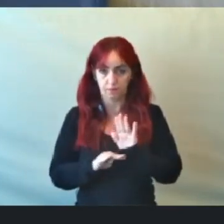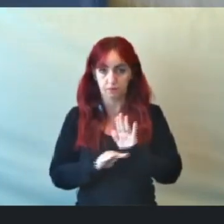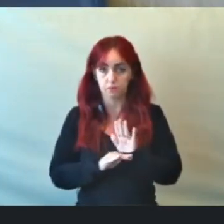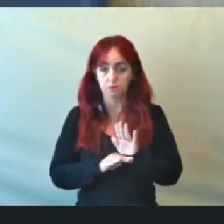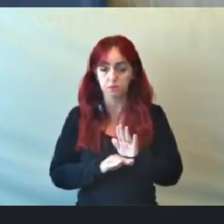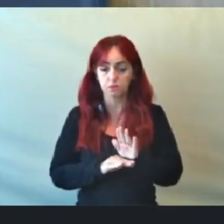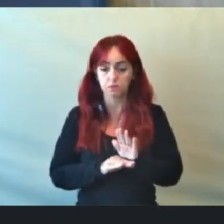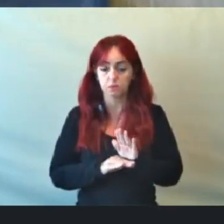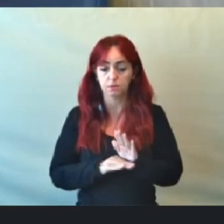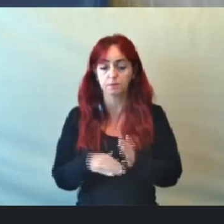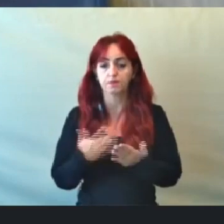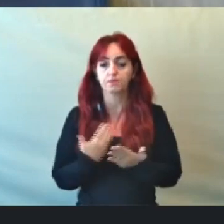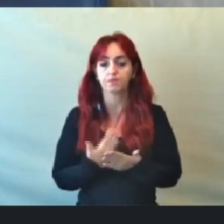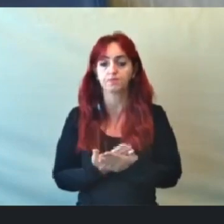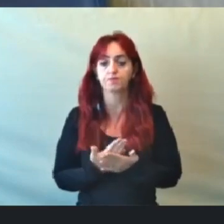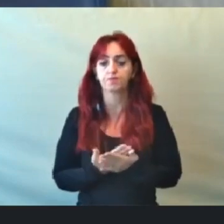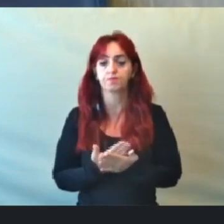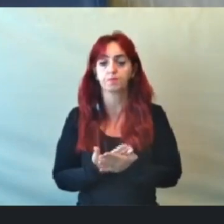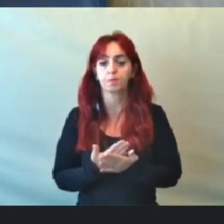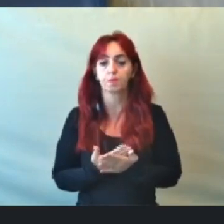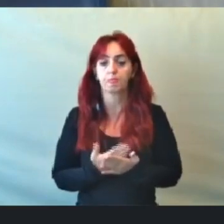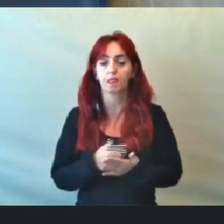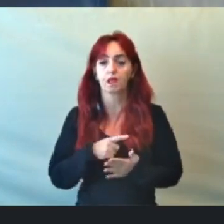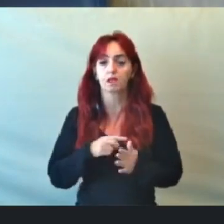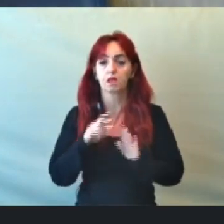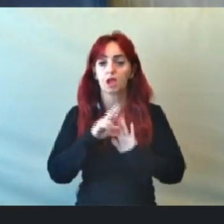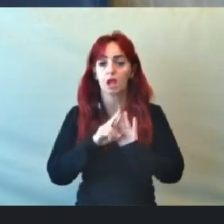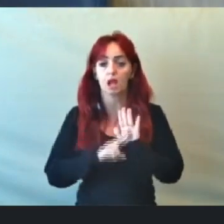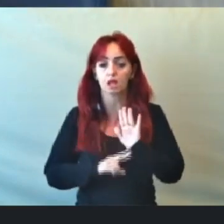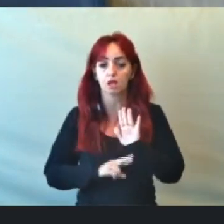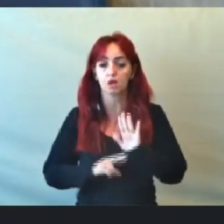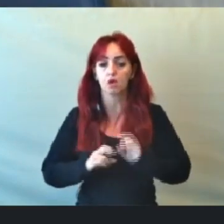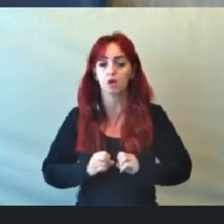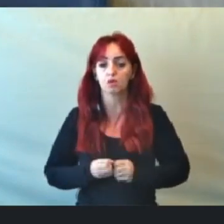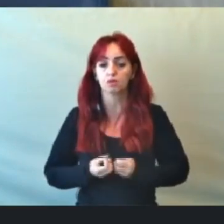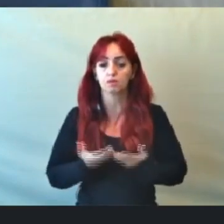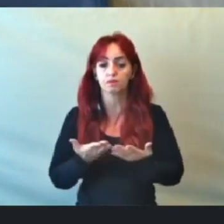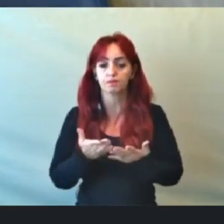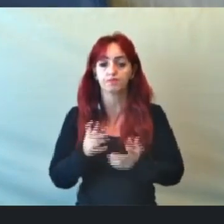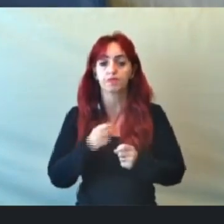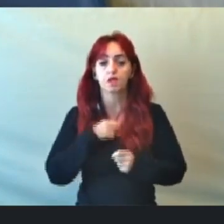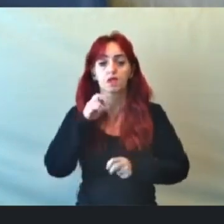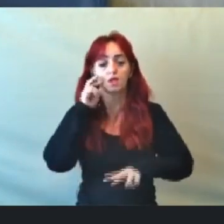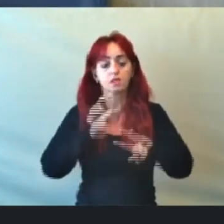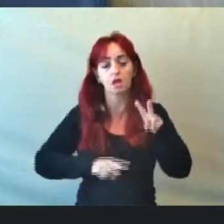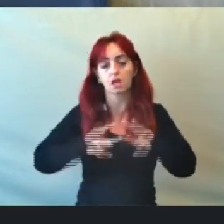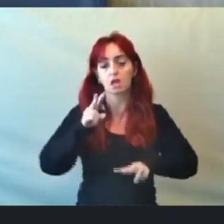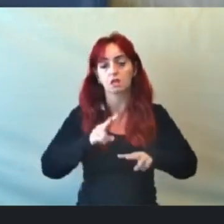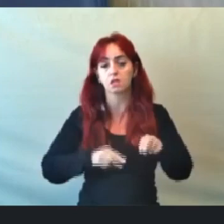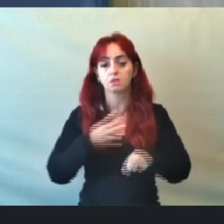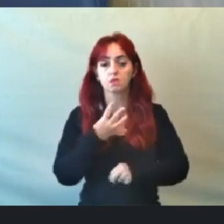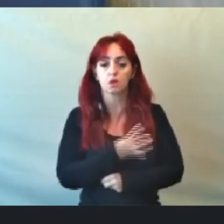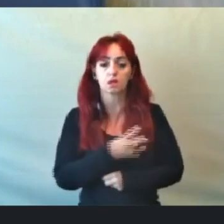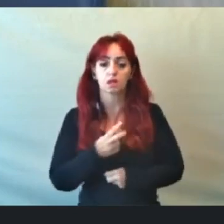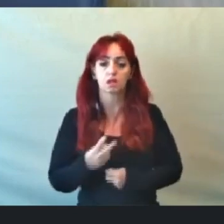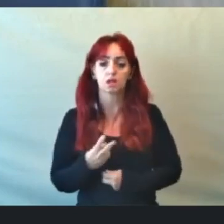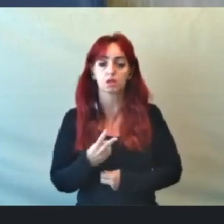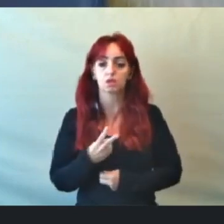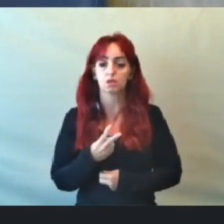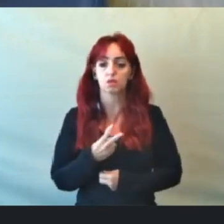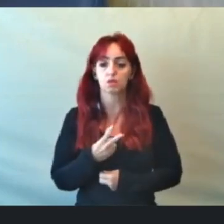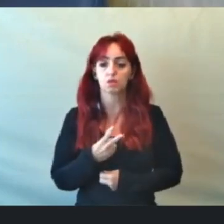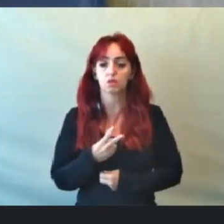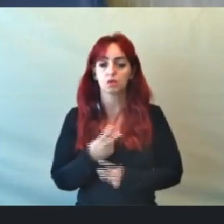emitimos os relatórios, nós analisamos 42 técnicas distintas com base